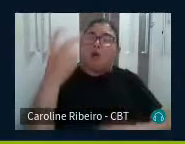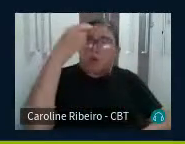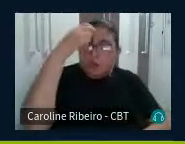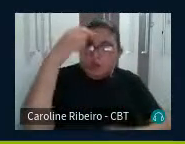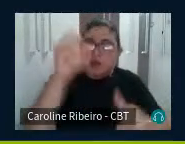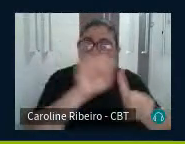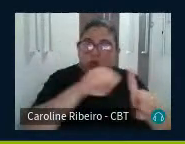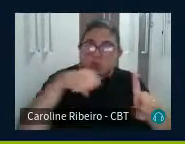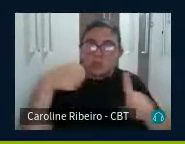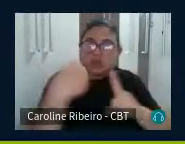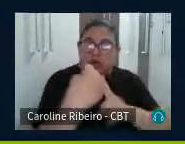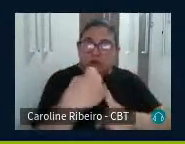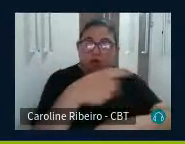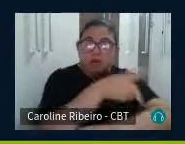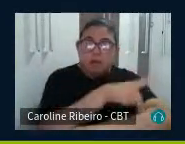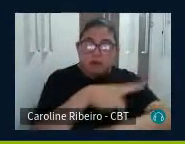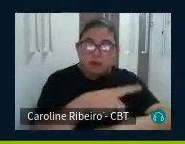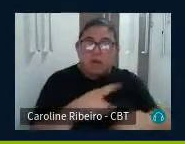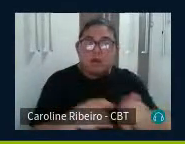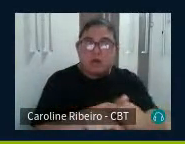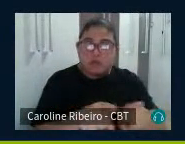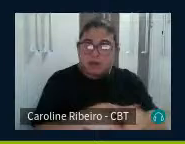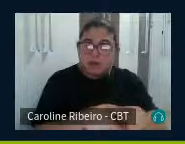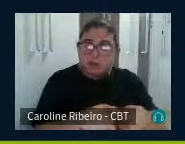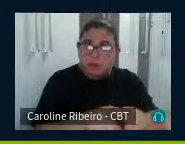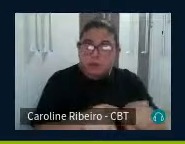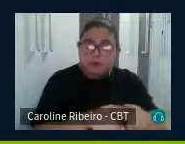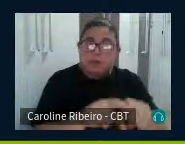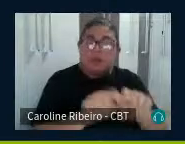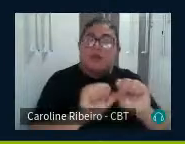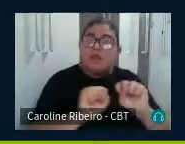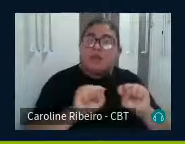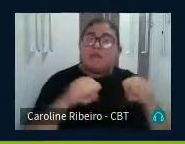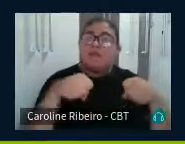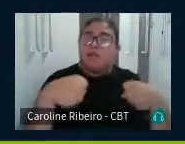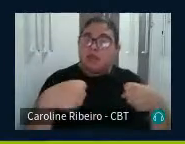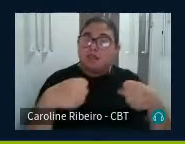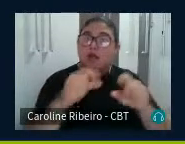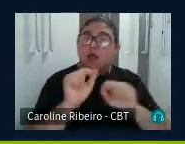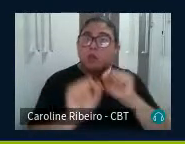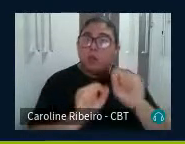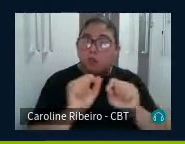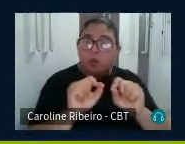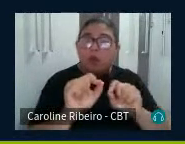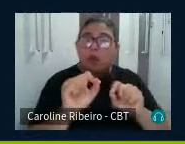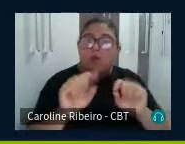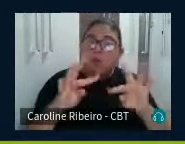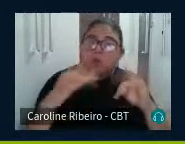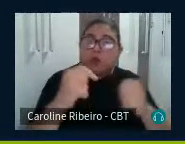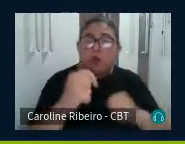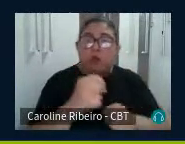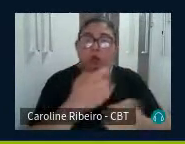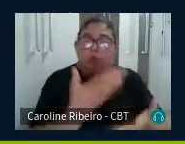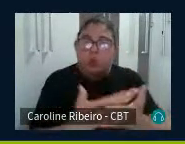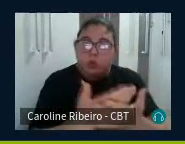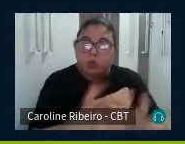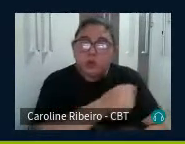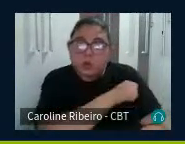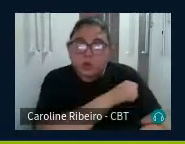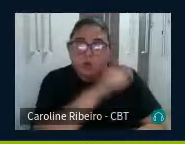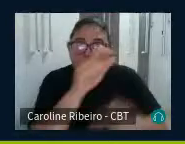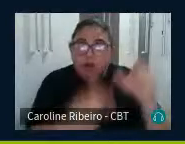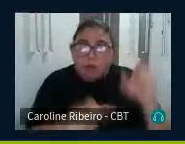social e pedagógica, em defesa dos nossos estudantes público-alvo da educação especial.